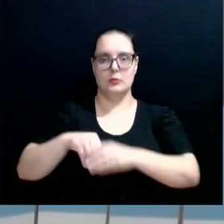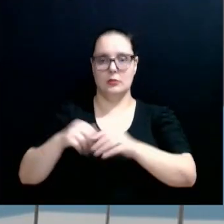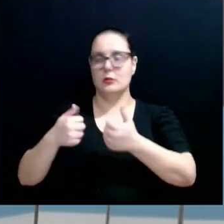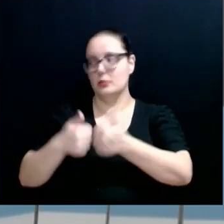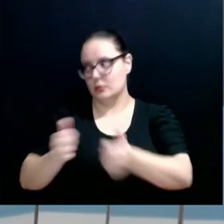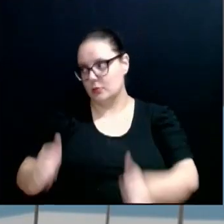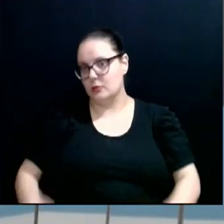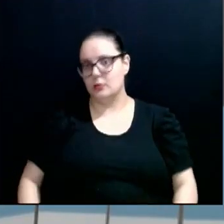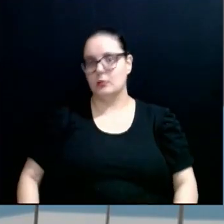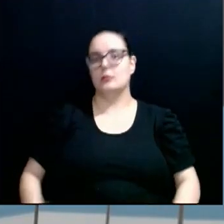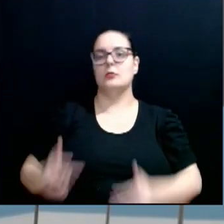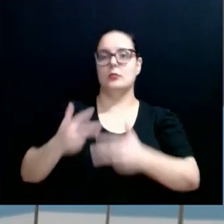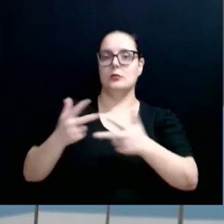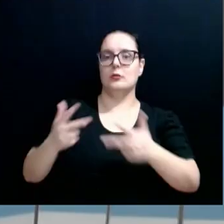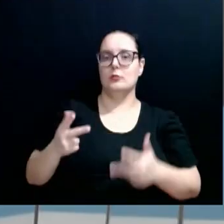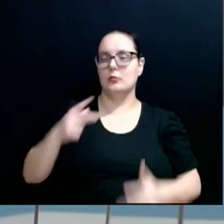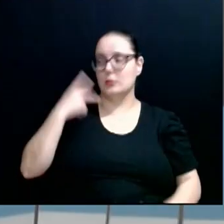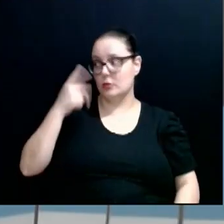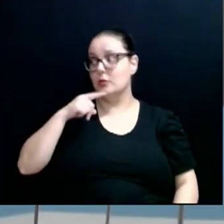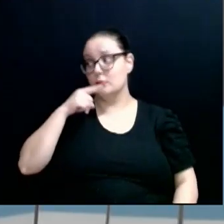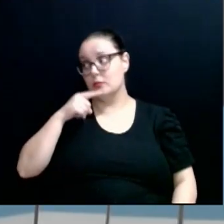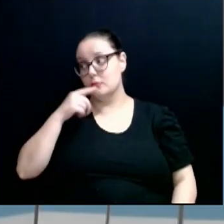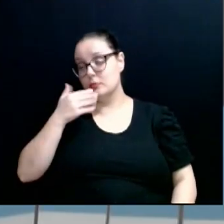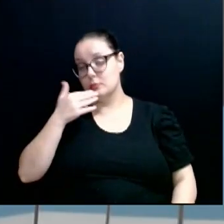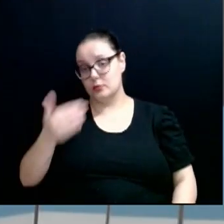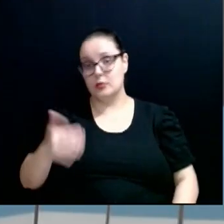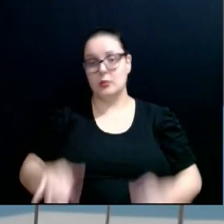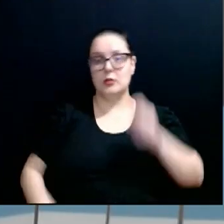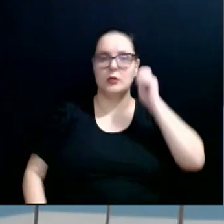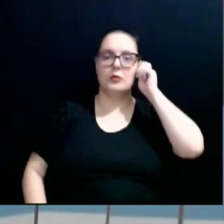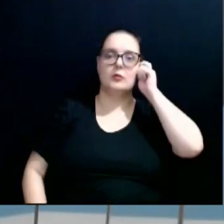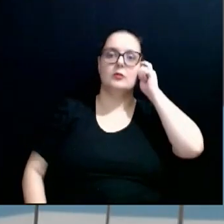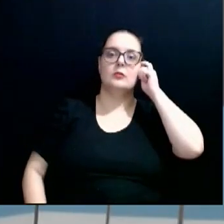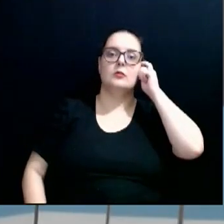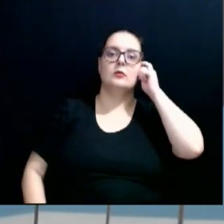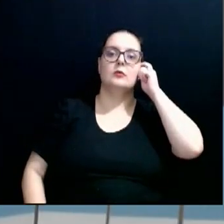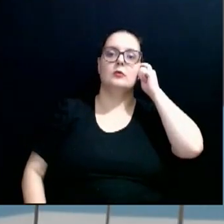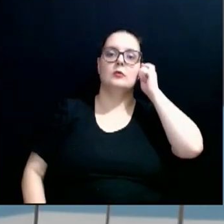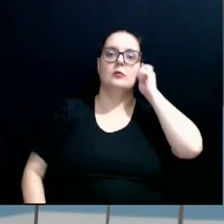que o vereador Eduardo trabalhou muito, uma iniciativa dele, né,